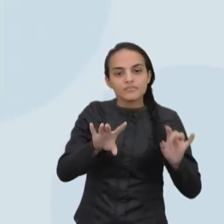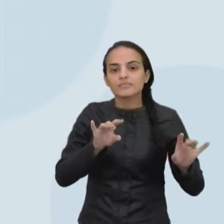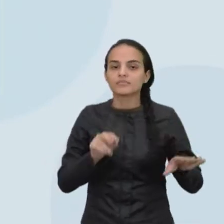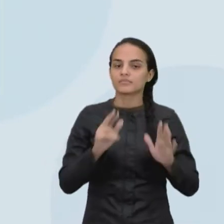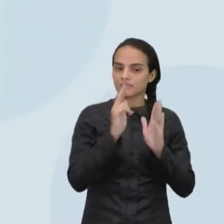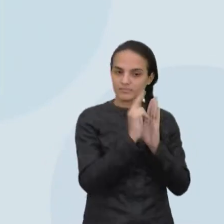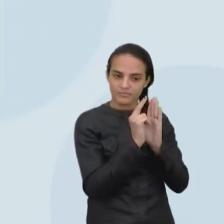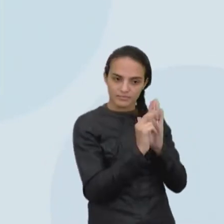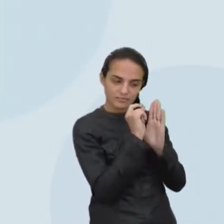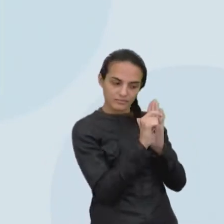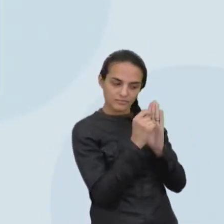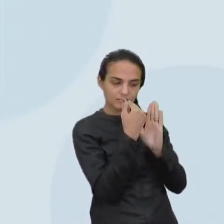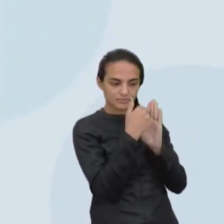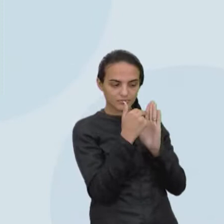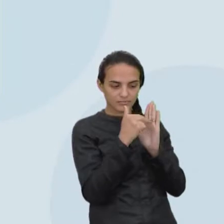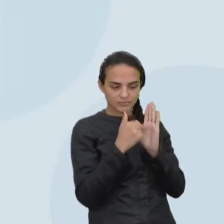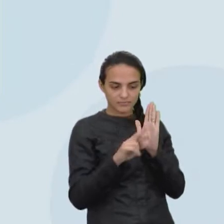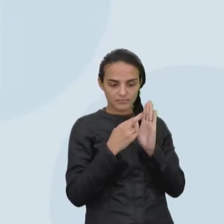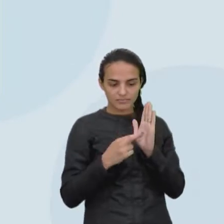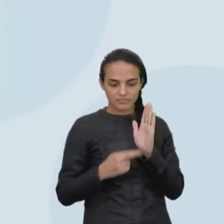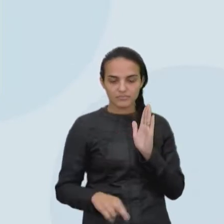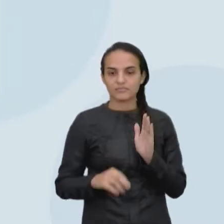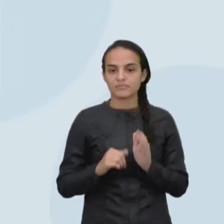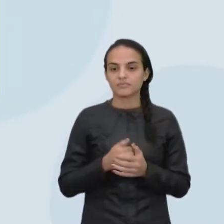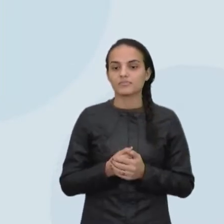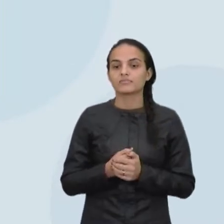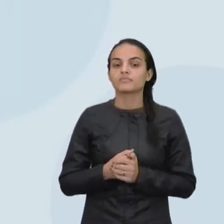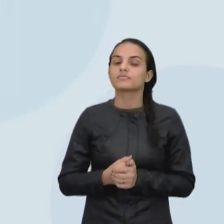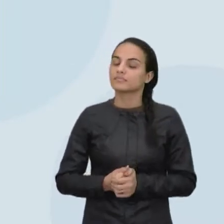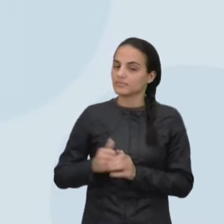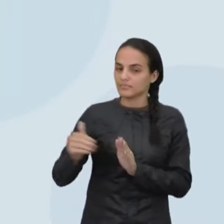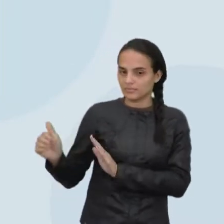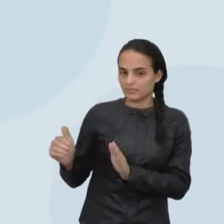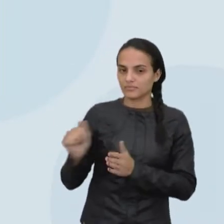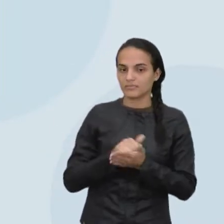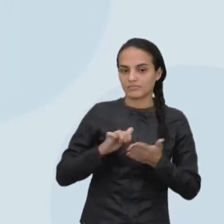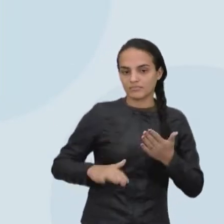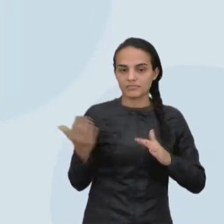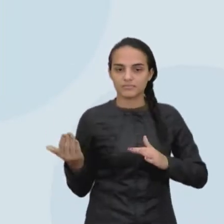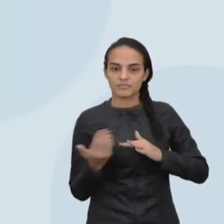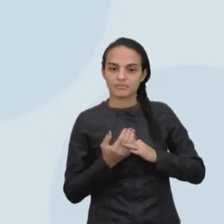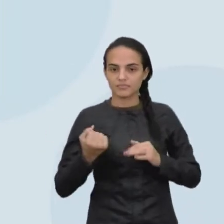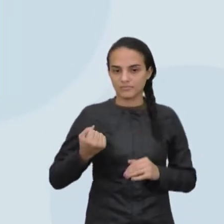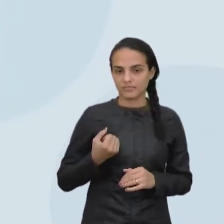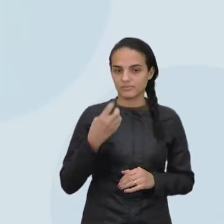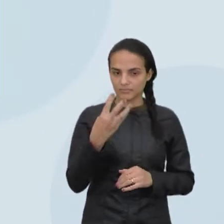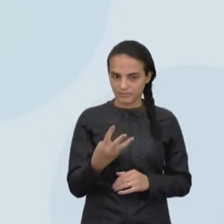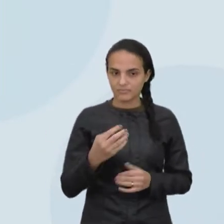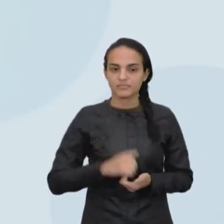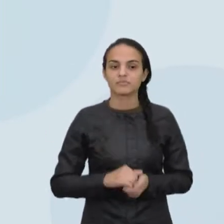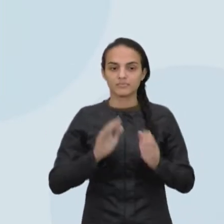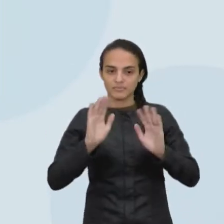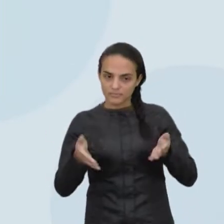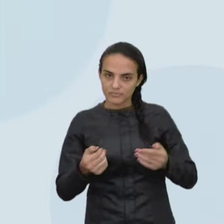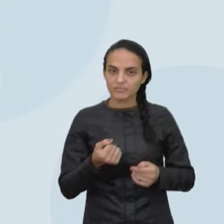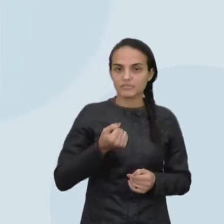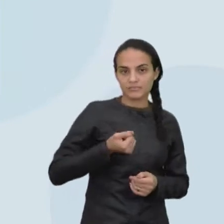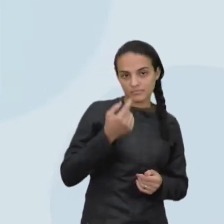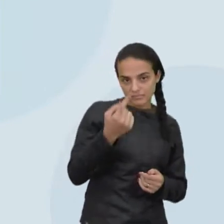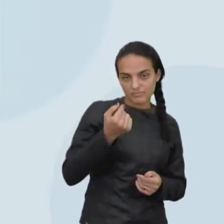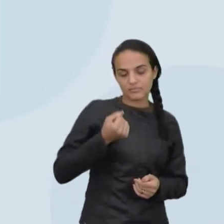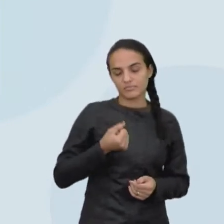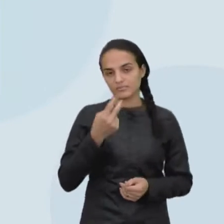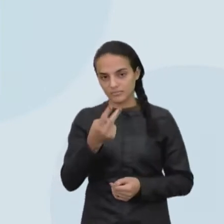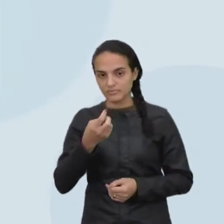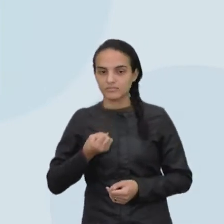aí de cada um do que vai ser feito. E a gente está, no momento, na atividade integrada número 4. Então, já passou pela atividade integrada 1,